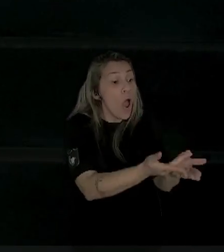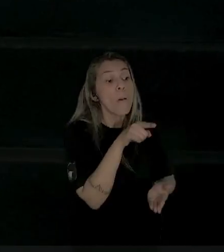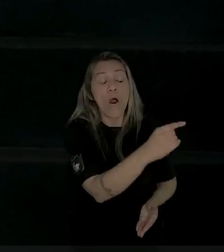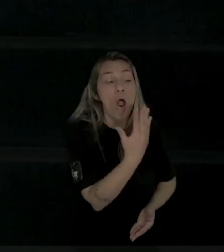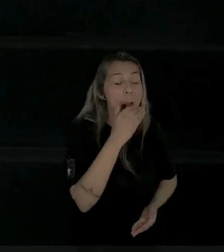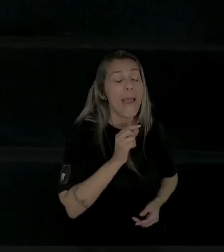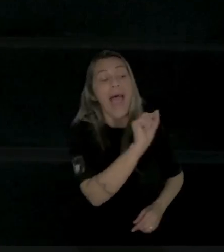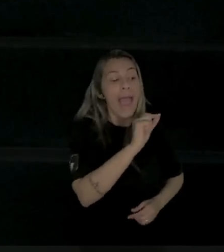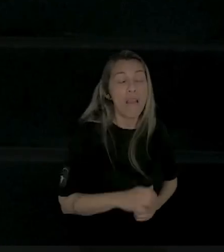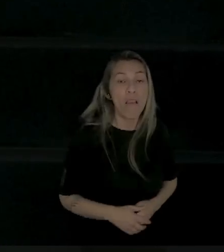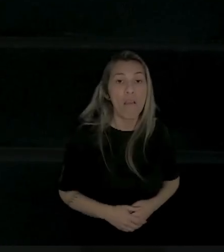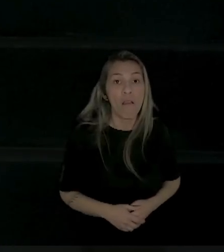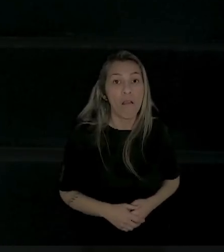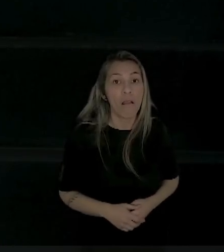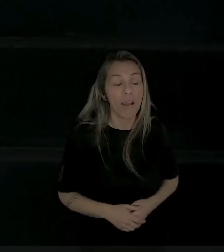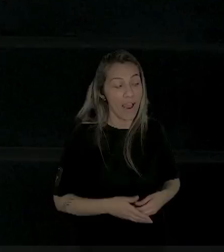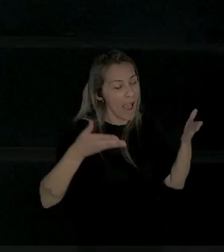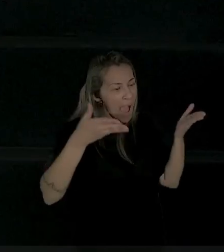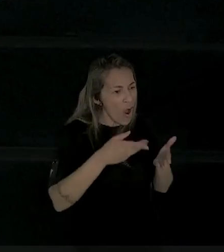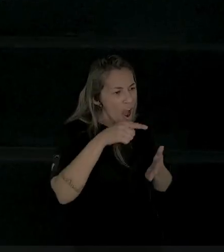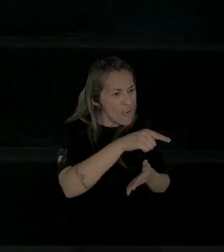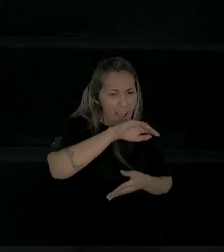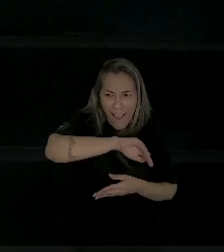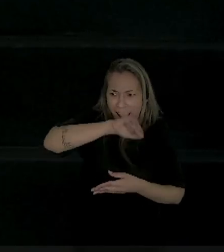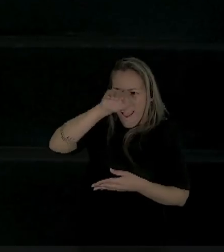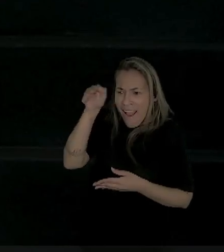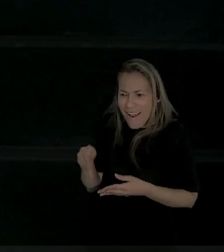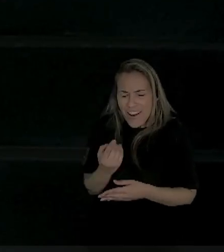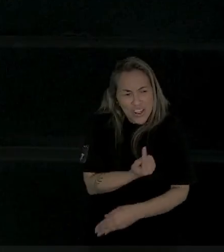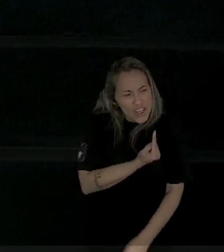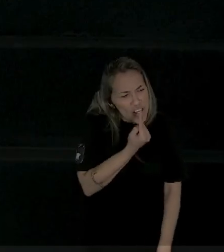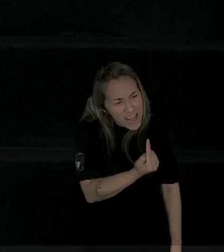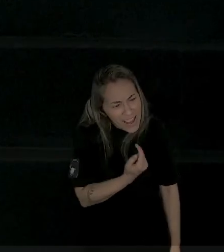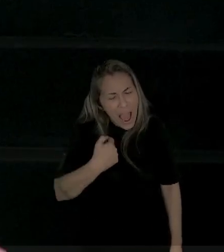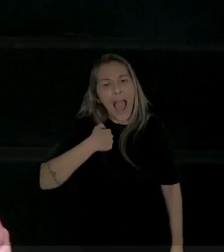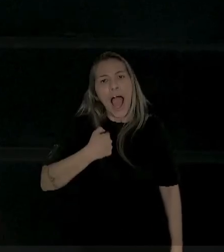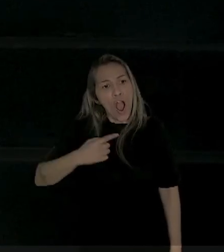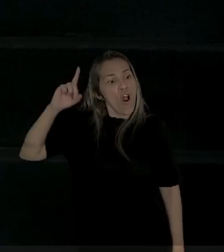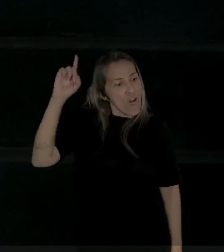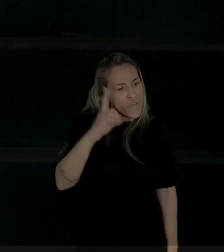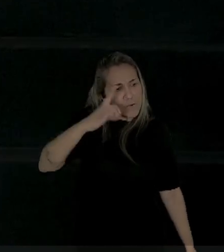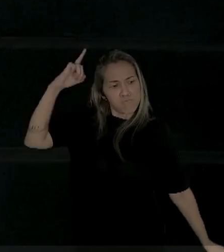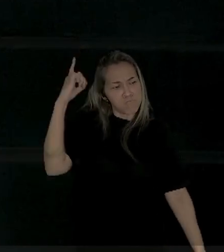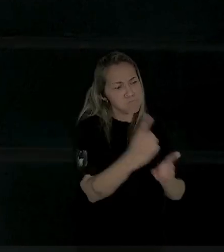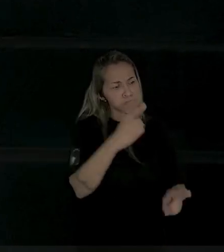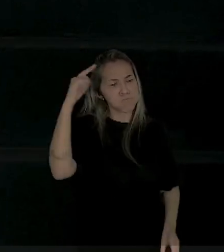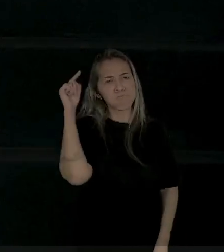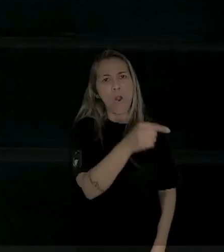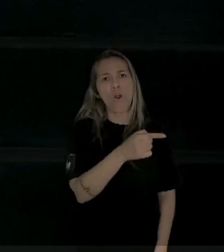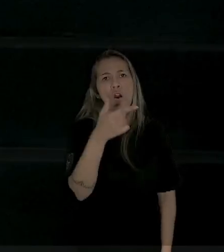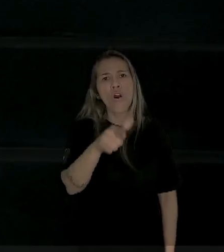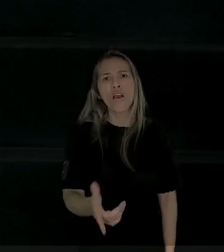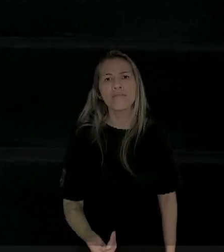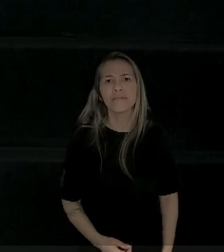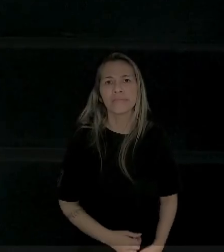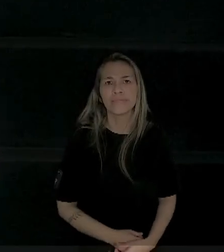E agora que você está na caverna, dizendo que está sozinho, eu vim aqui, eu te achei de novo. Eu te